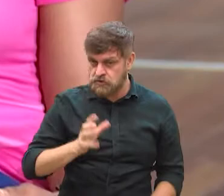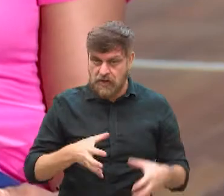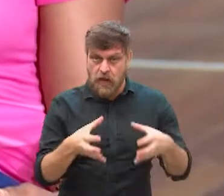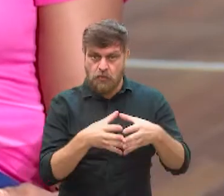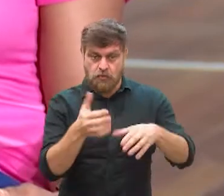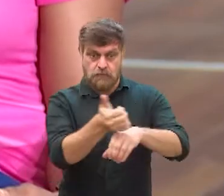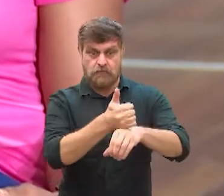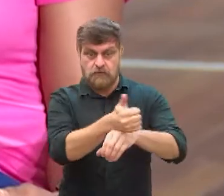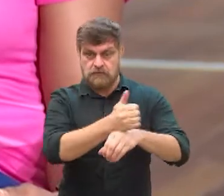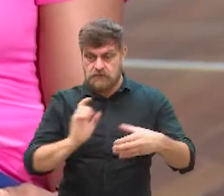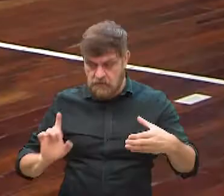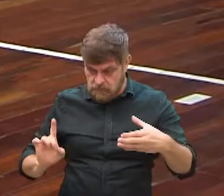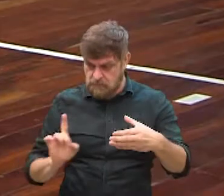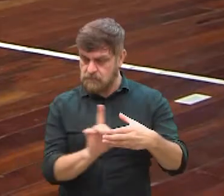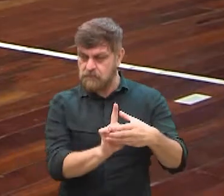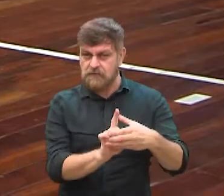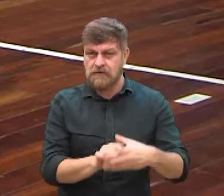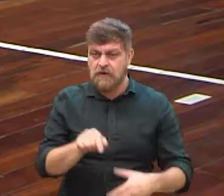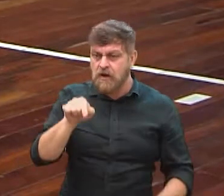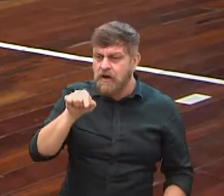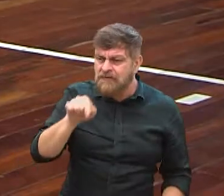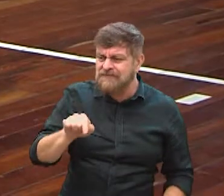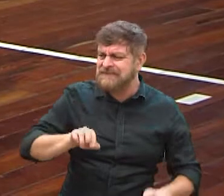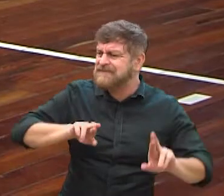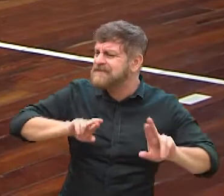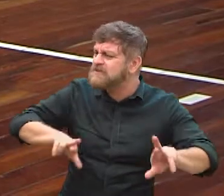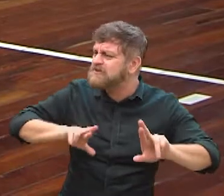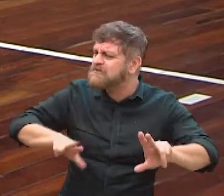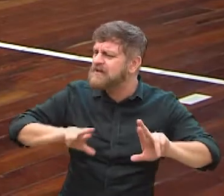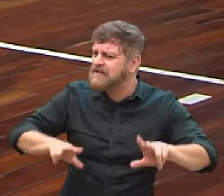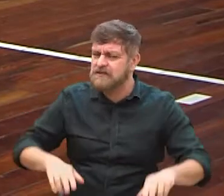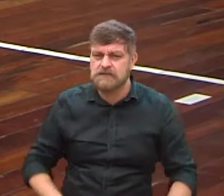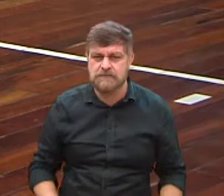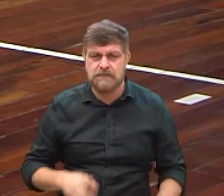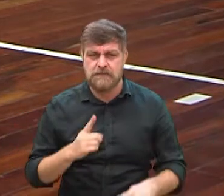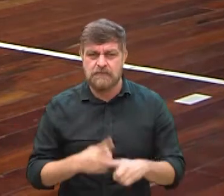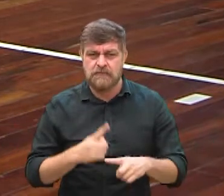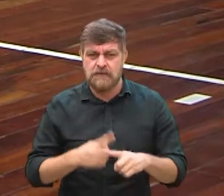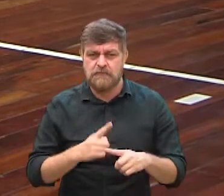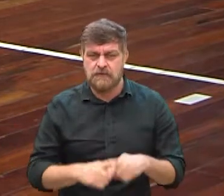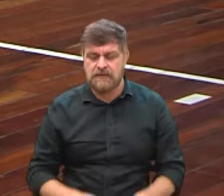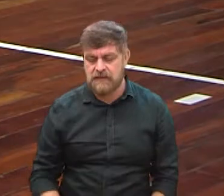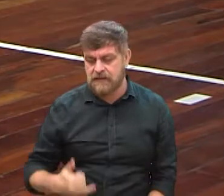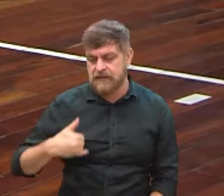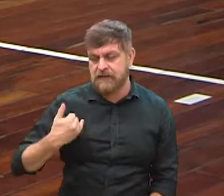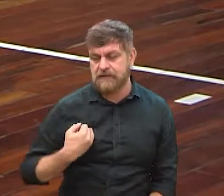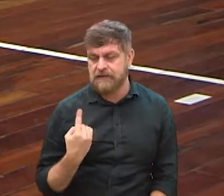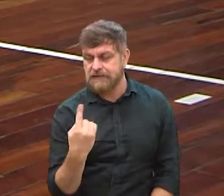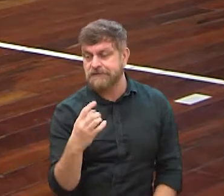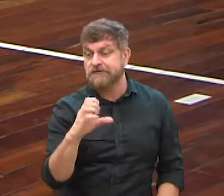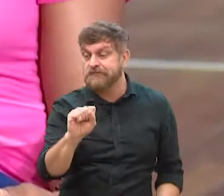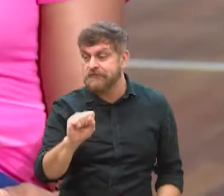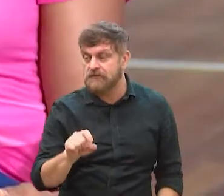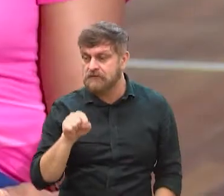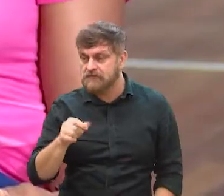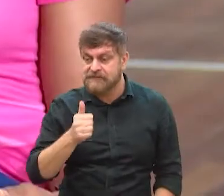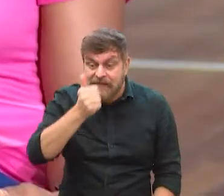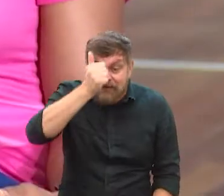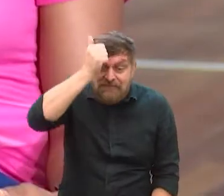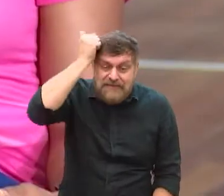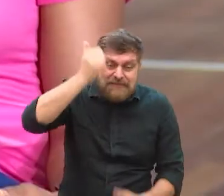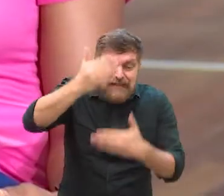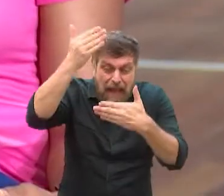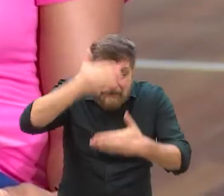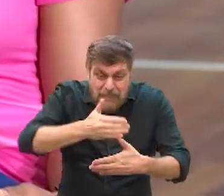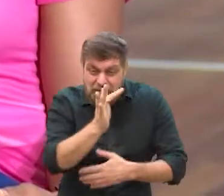equipe profissional, você já está jogando. Com você foi completamente diferente, porque chegou nessa época, 18, 19 anos, época de